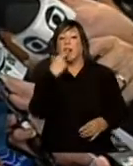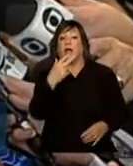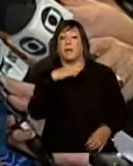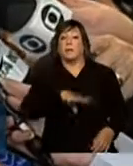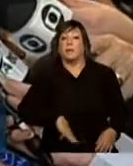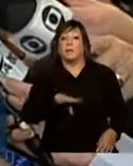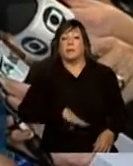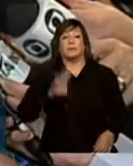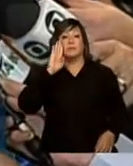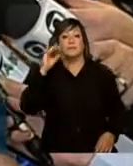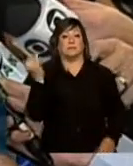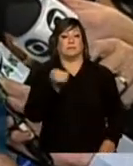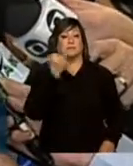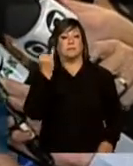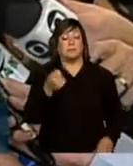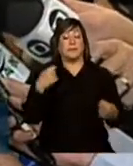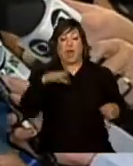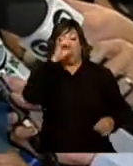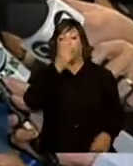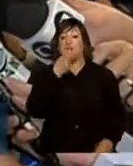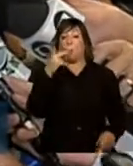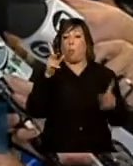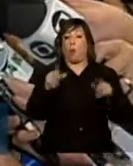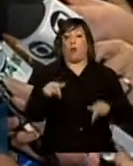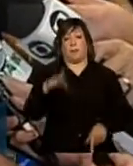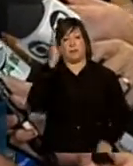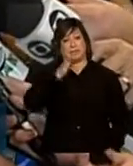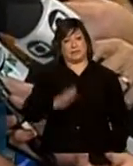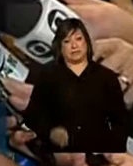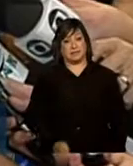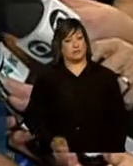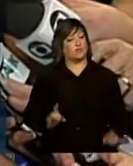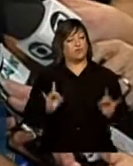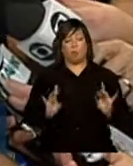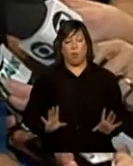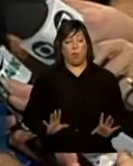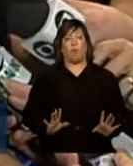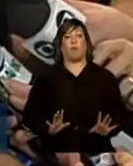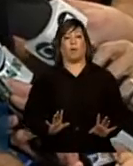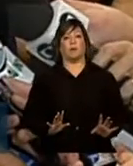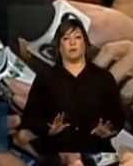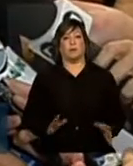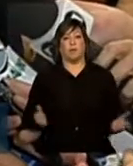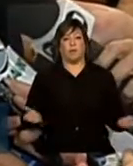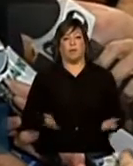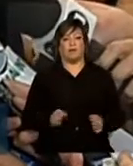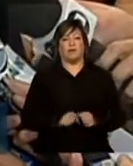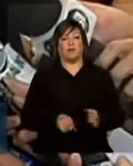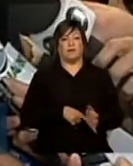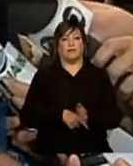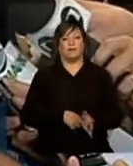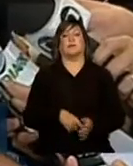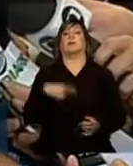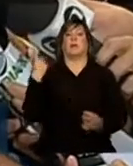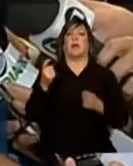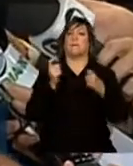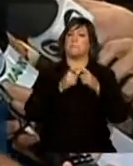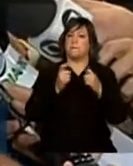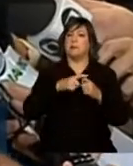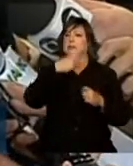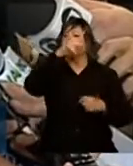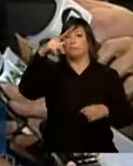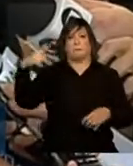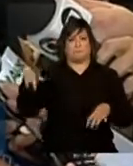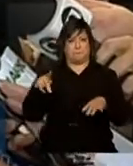em aprimoramento em relação à língua portuguesa. Apenas. Essa avaliação que é feita. São profissionais que são médicos nos seus